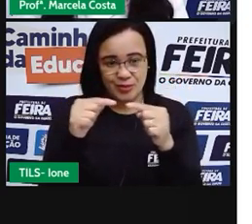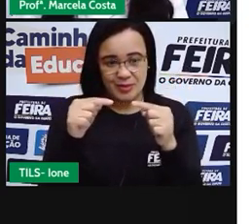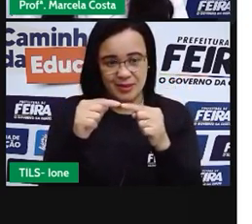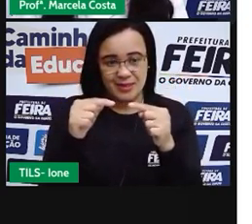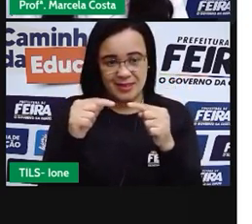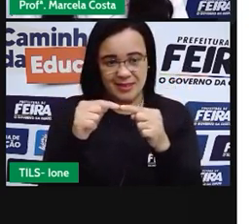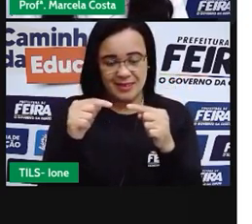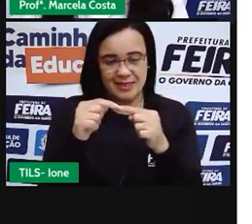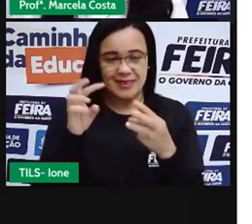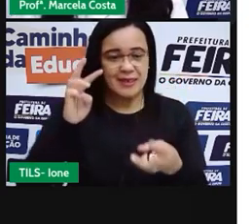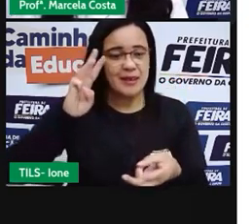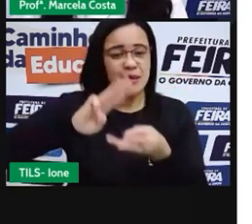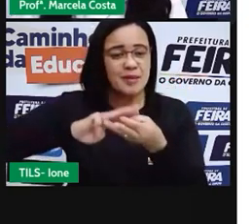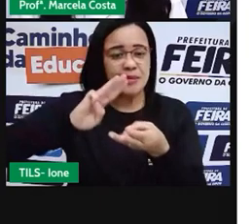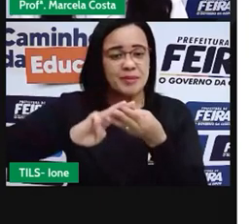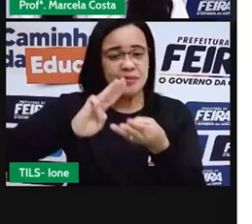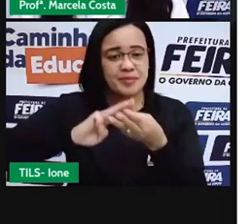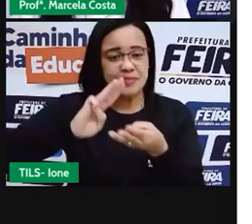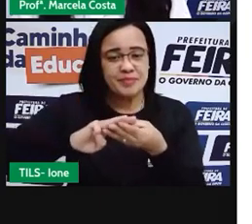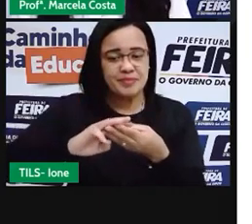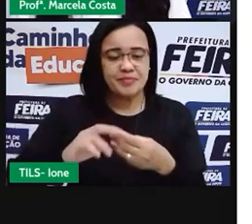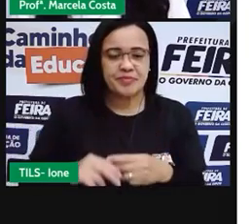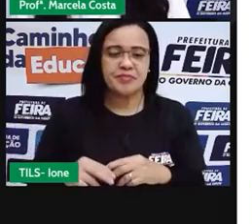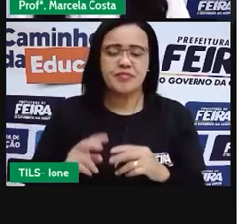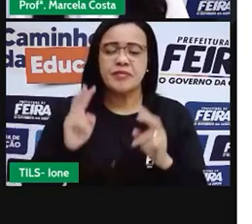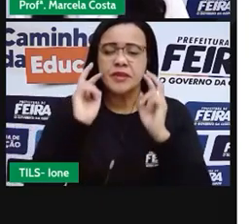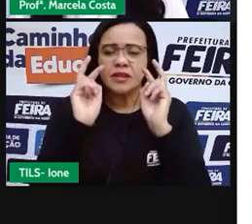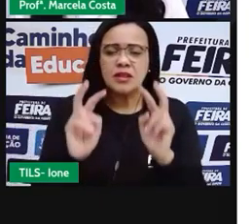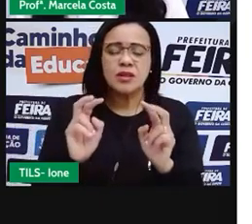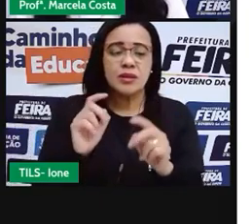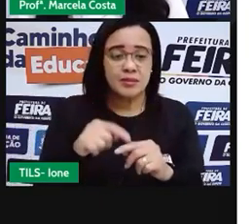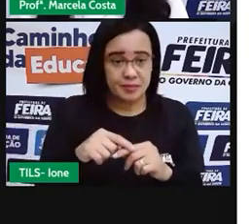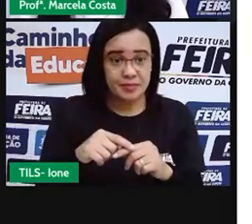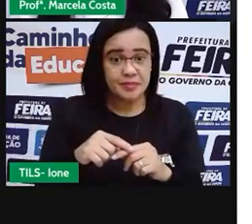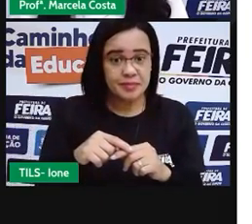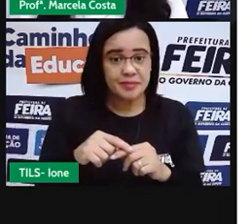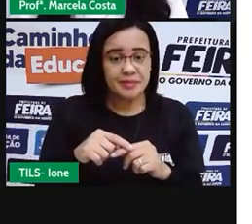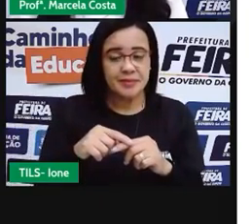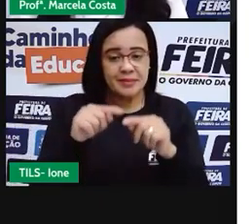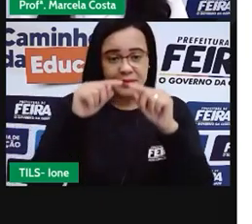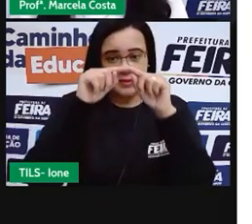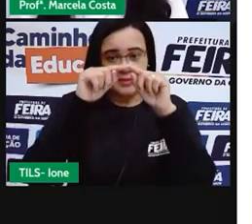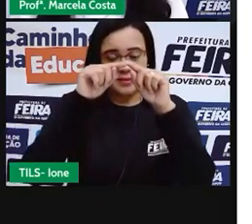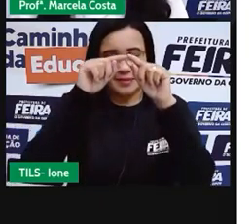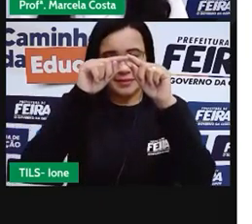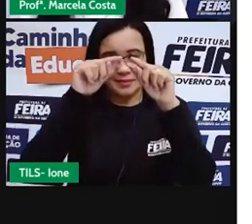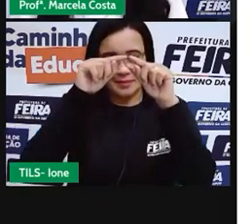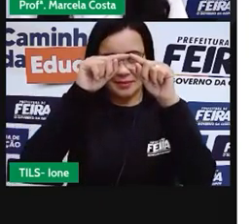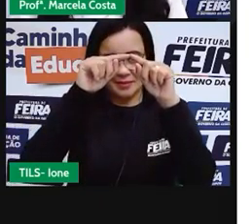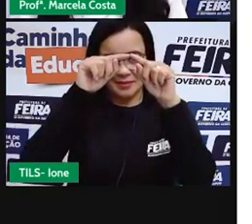Que figuras geométricas você já consegue observar aqui nessa fachada?